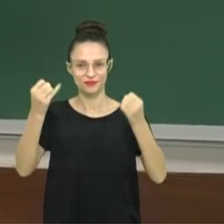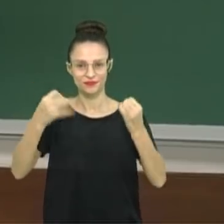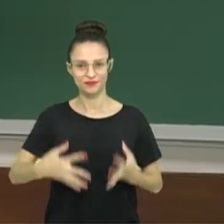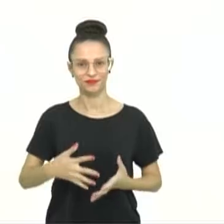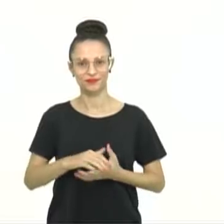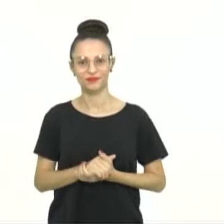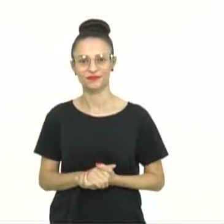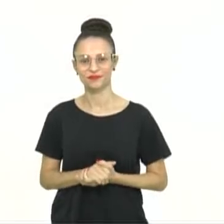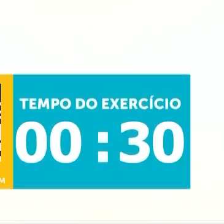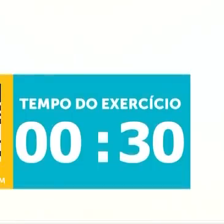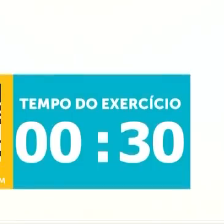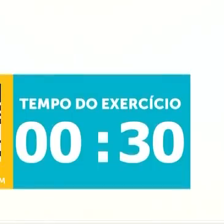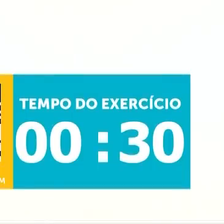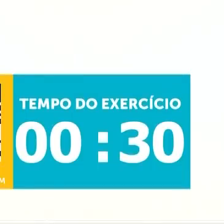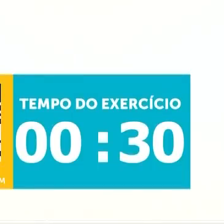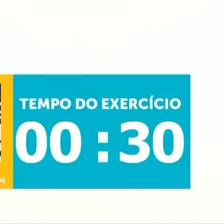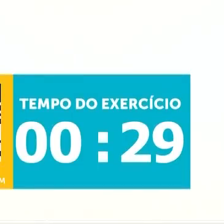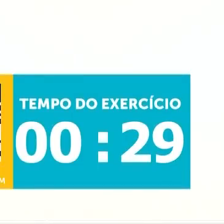explicar.